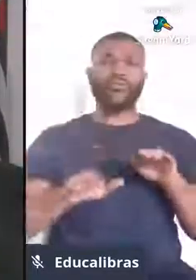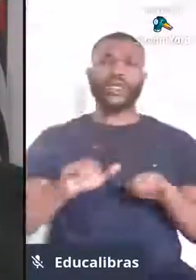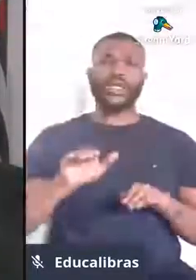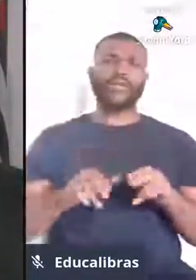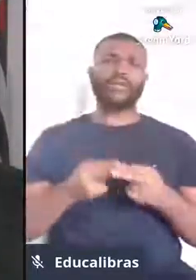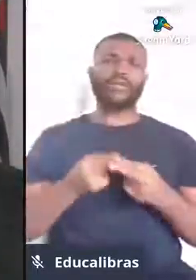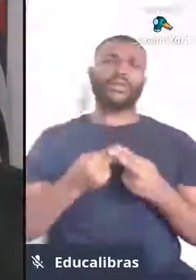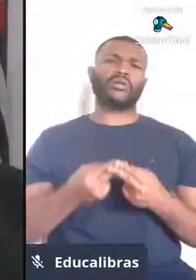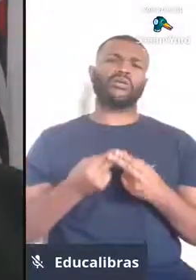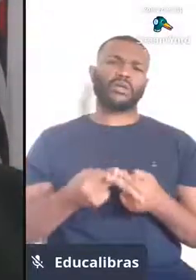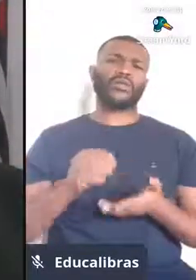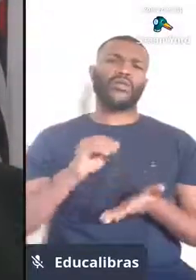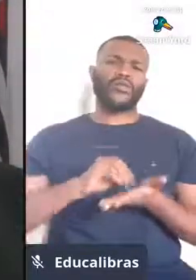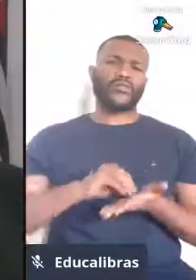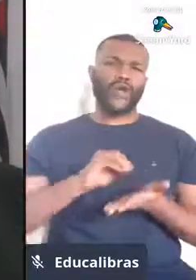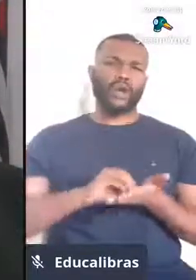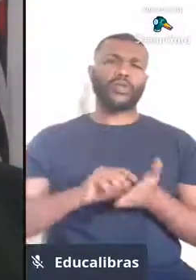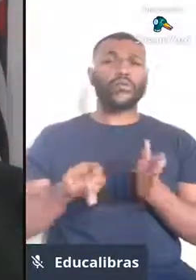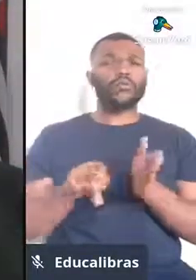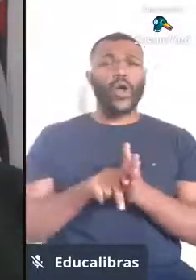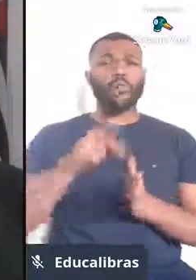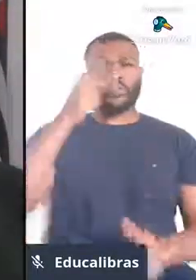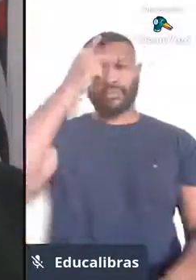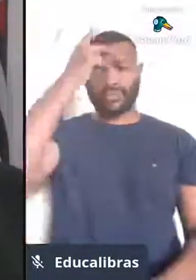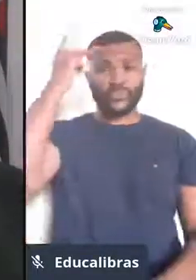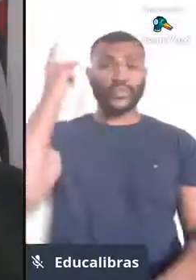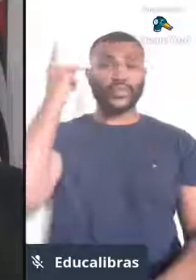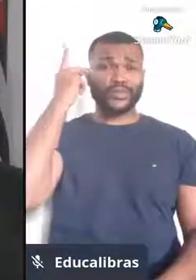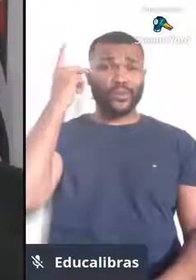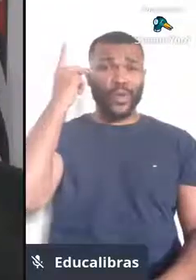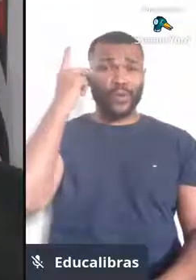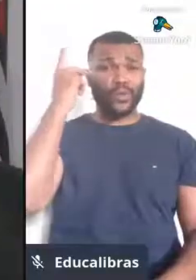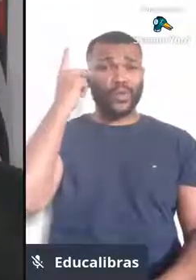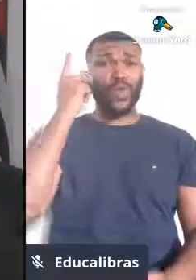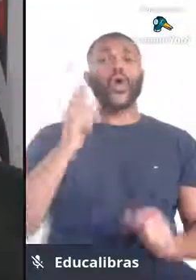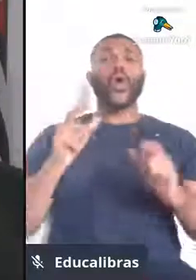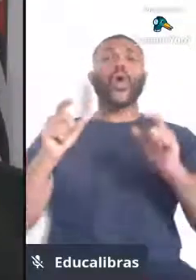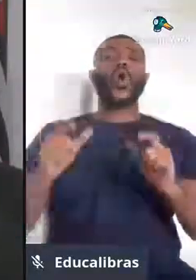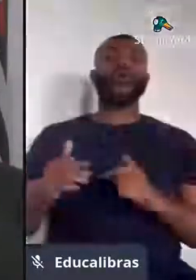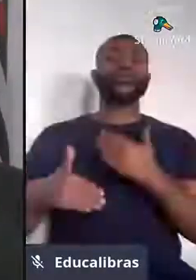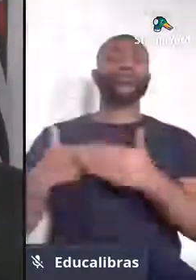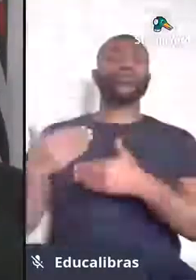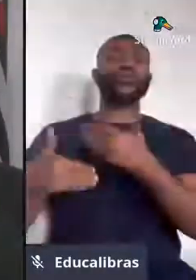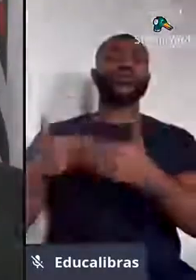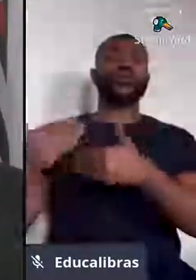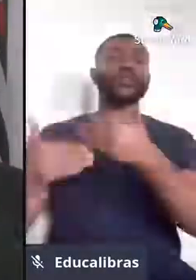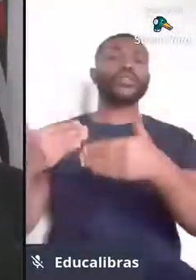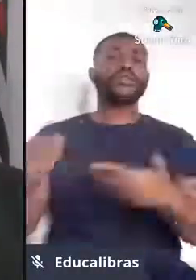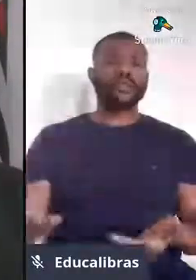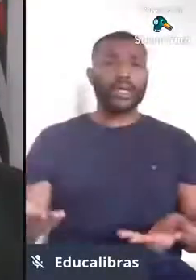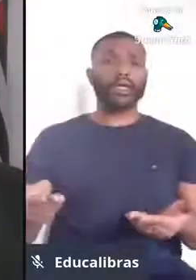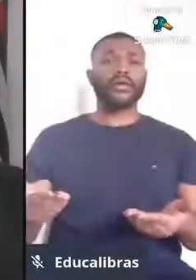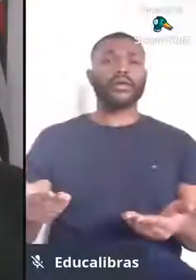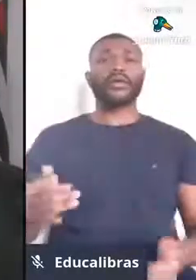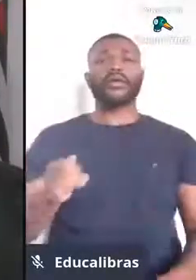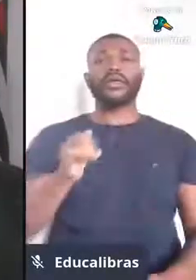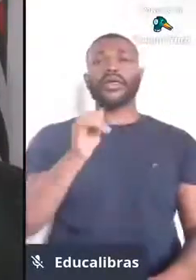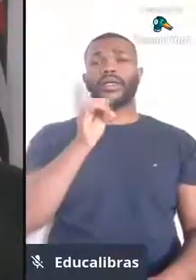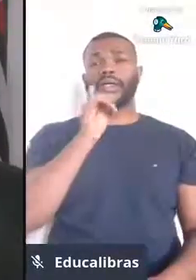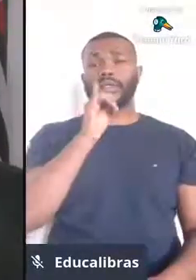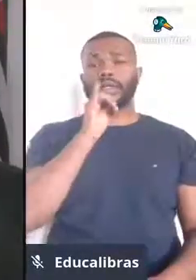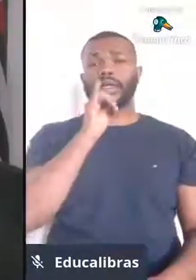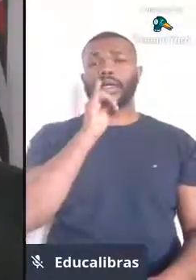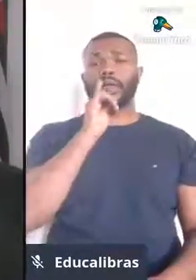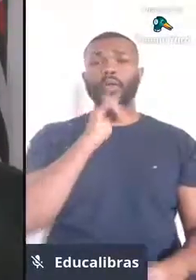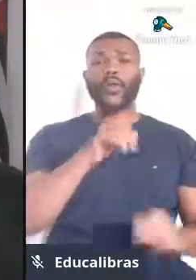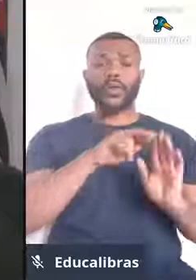normal do próprio cidadão paulistano. Quer dizer, onde a gente pode avançar? Na amplitude, né? Na capilaridade daquelas políticas públicas